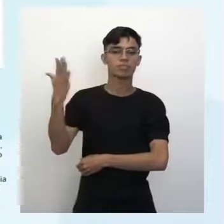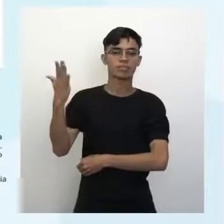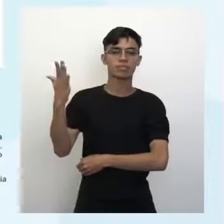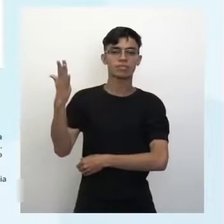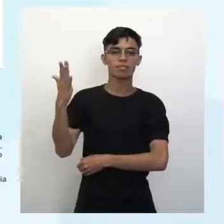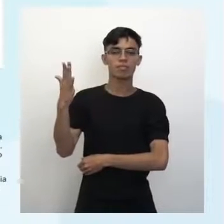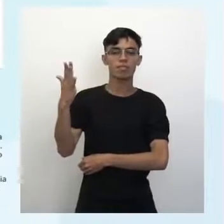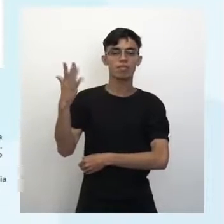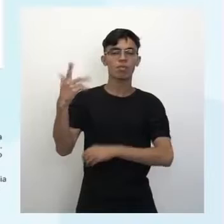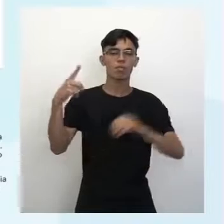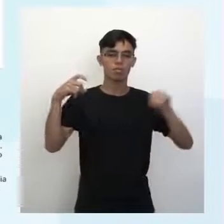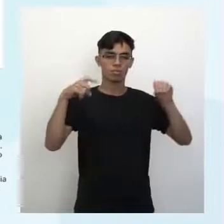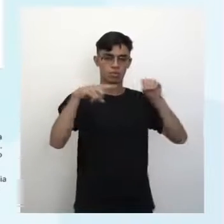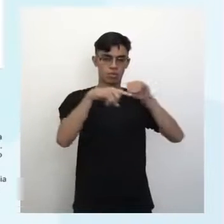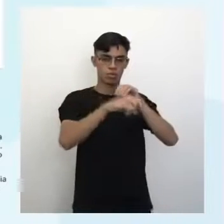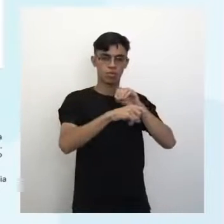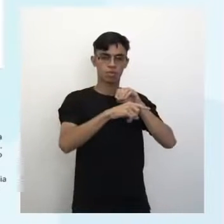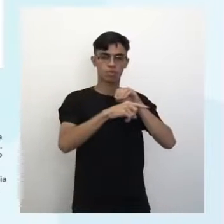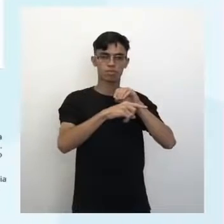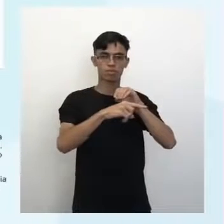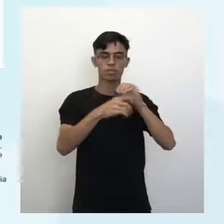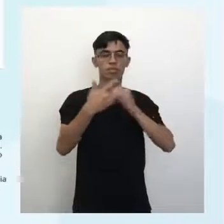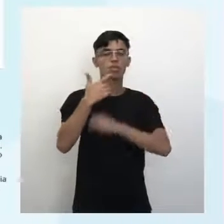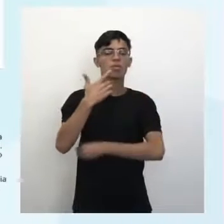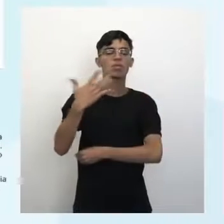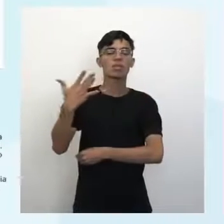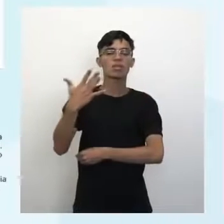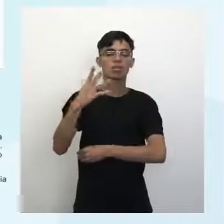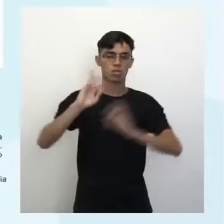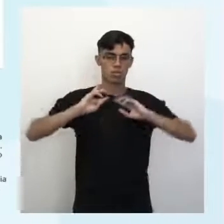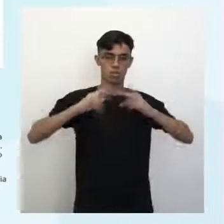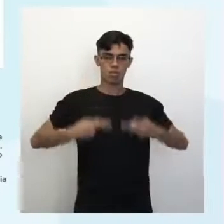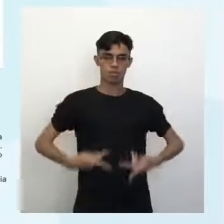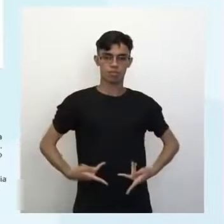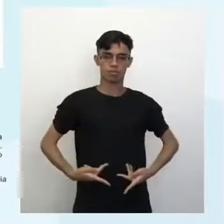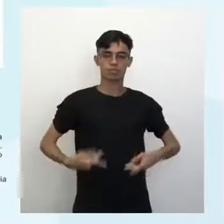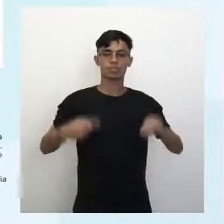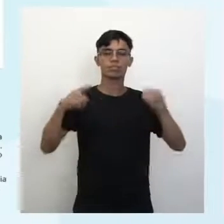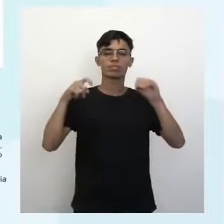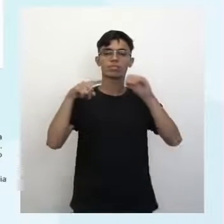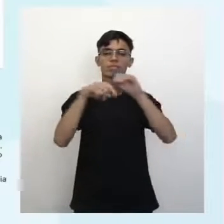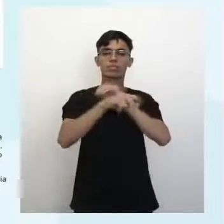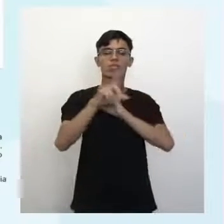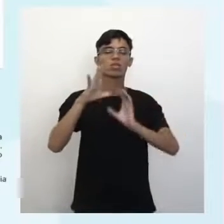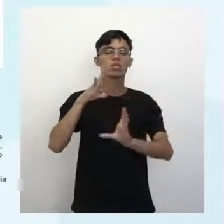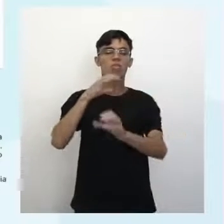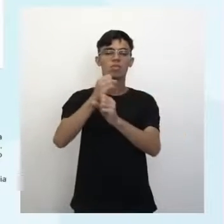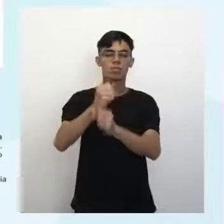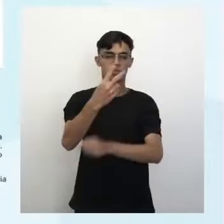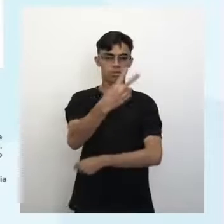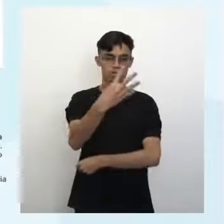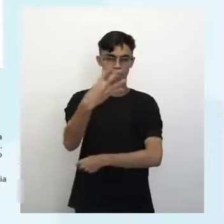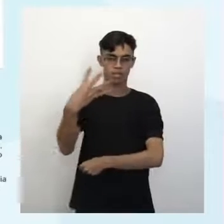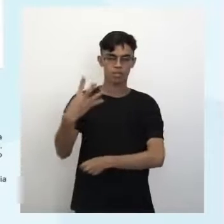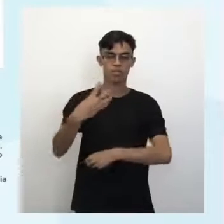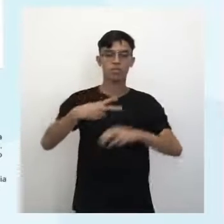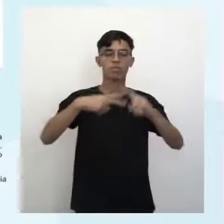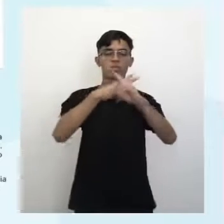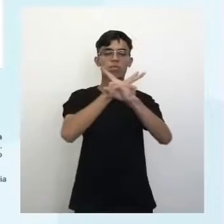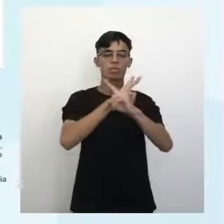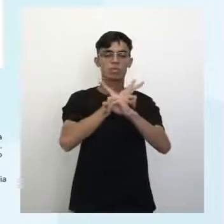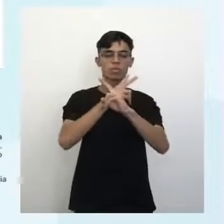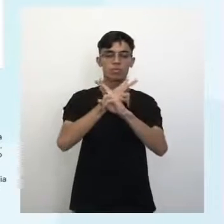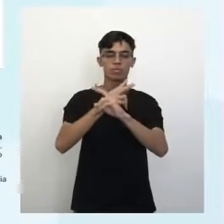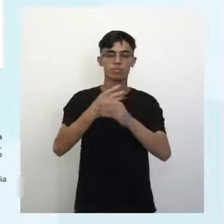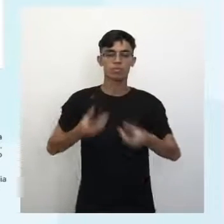Então, o espermatozoide, não estou falando no caso da espécie humana, o espermatozoide tinha 23 cromossomos e o óvulo, que é